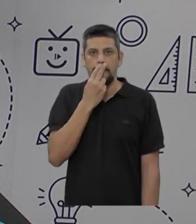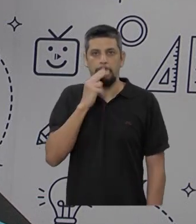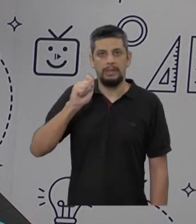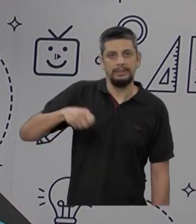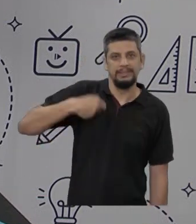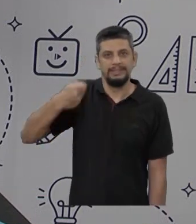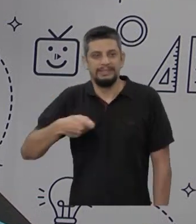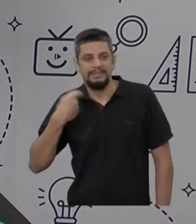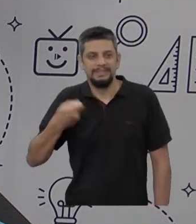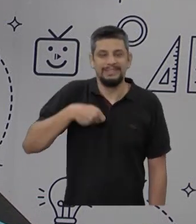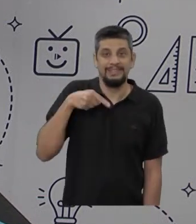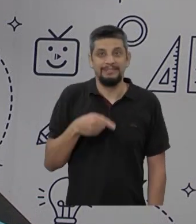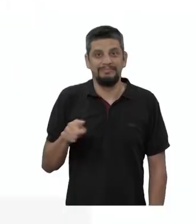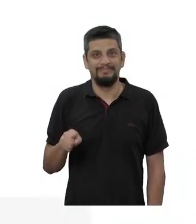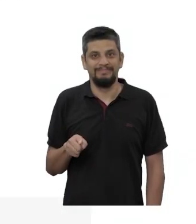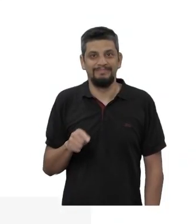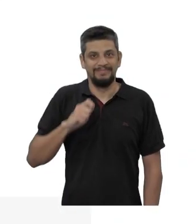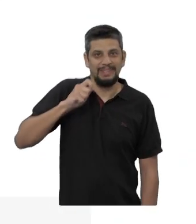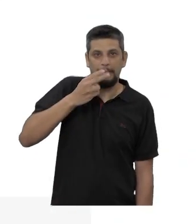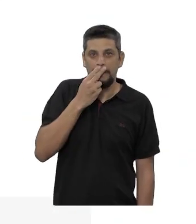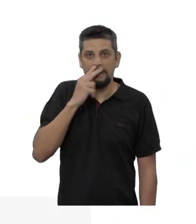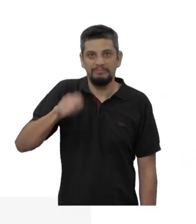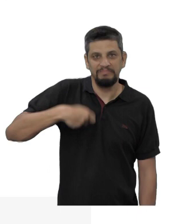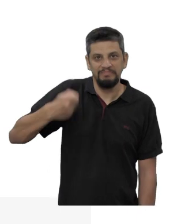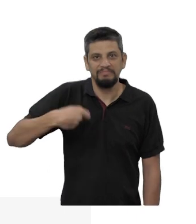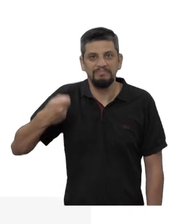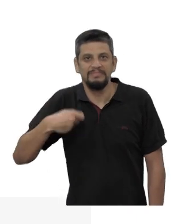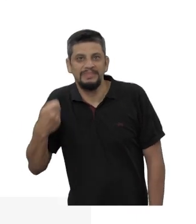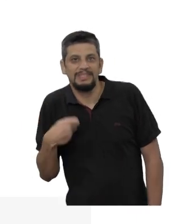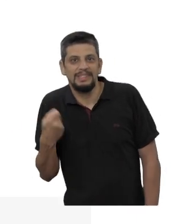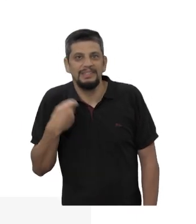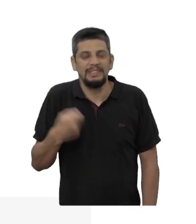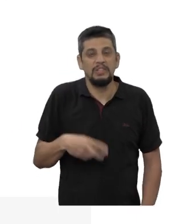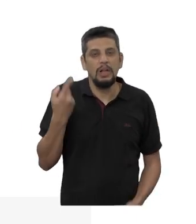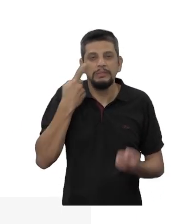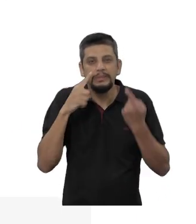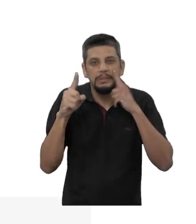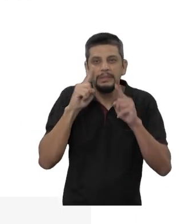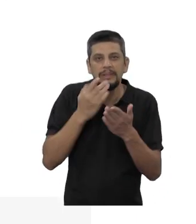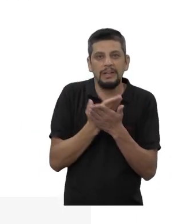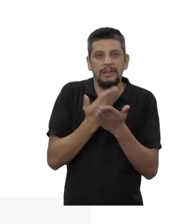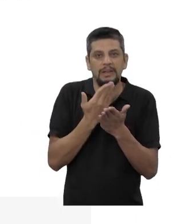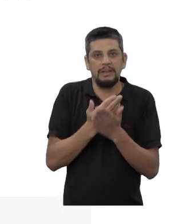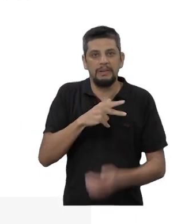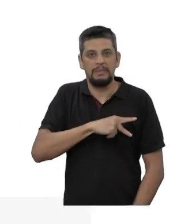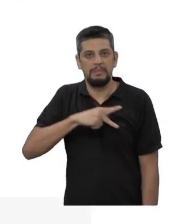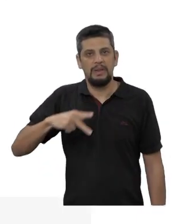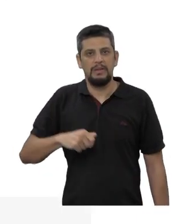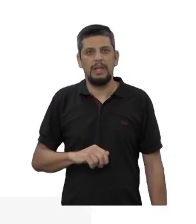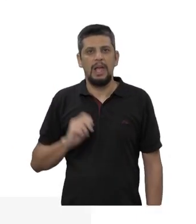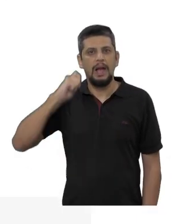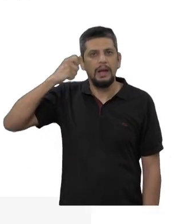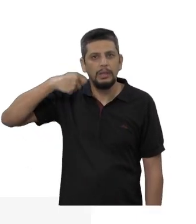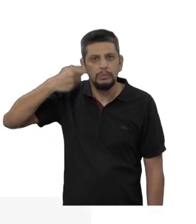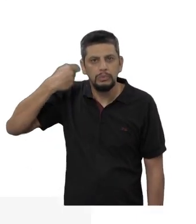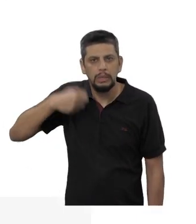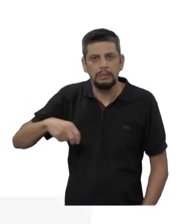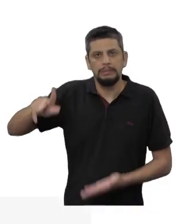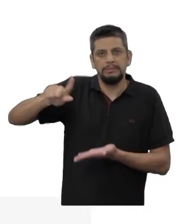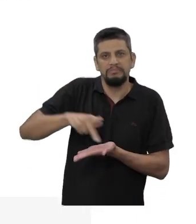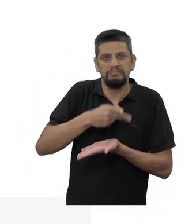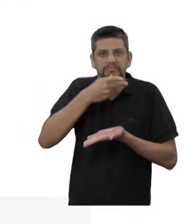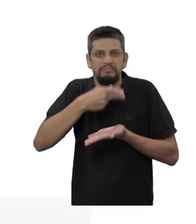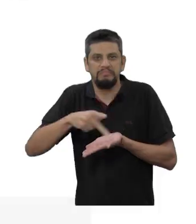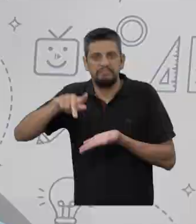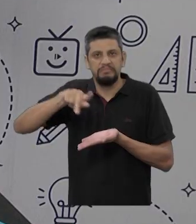Esse é o personagem, o Charles Chaplin. Nós descobrimos através da aula da professora que ele era ator,